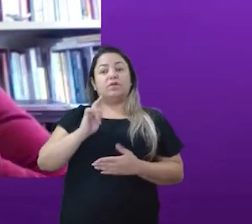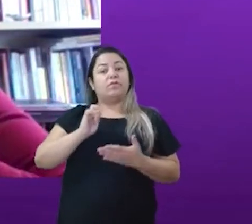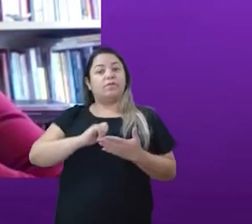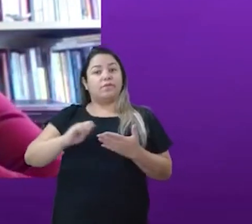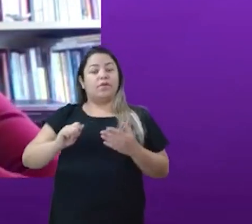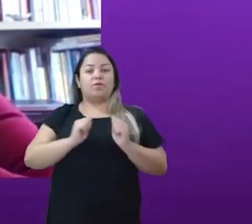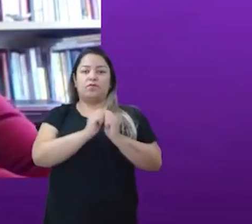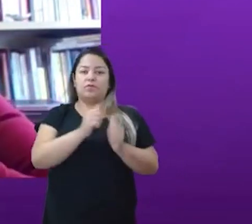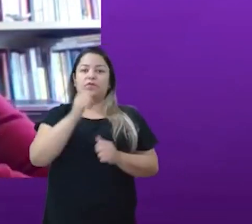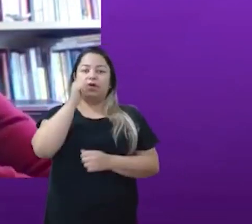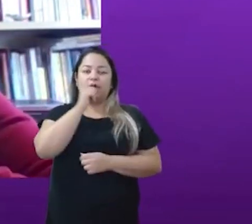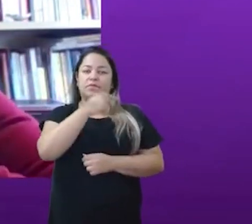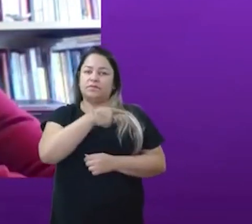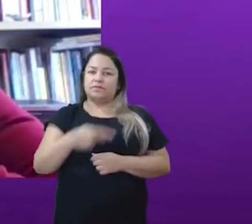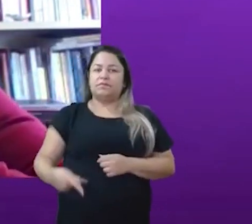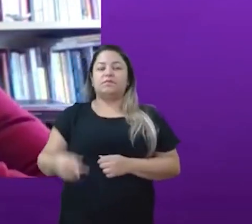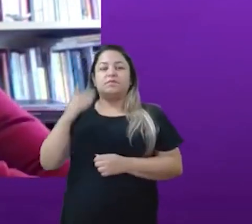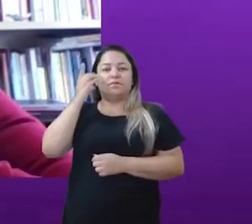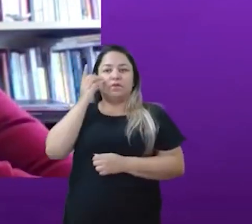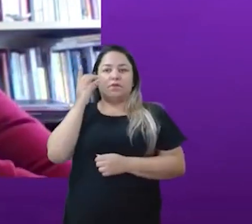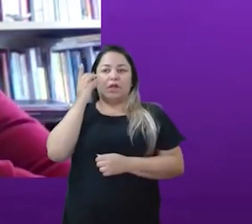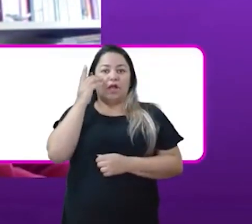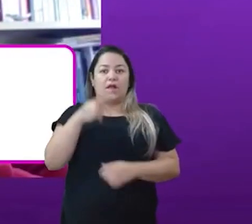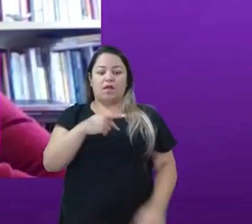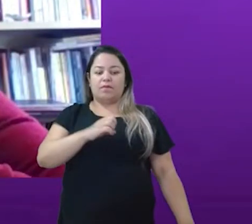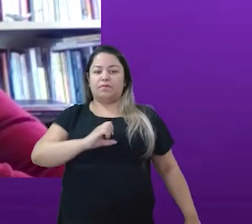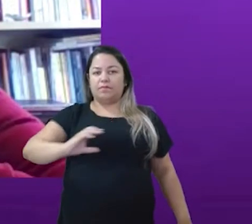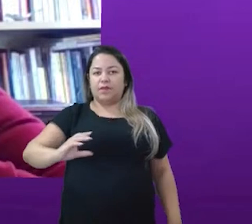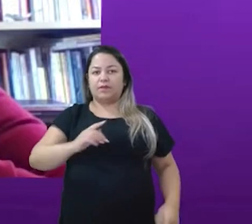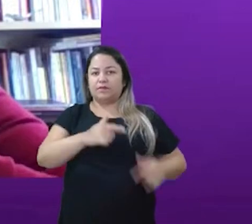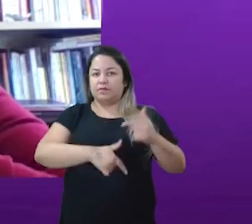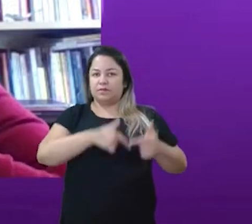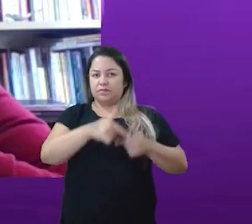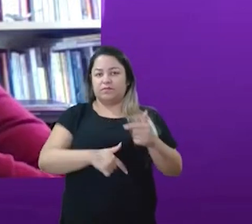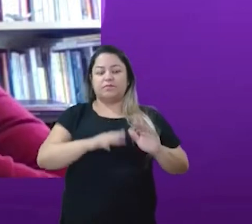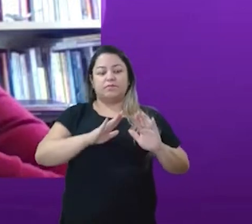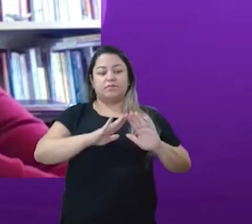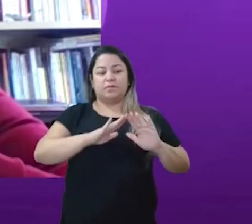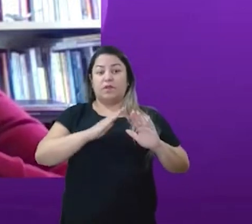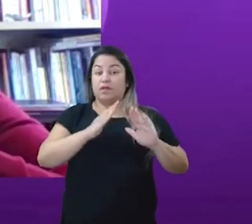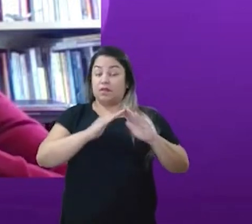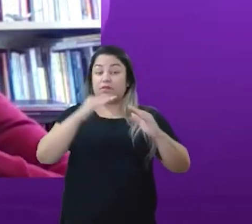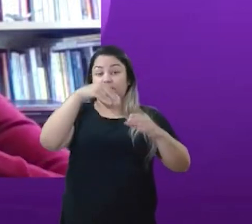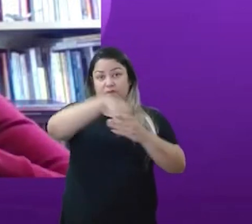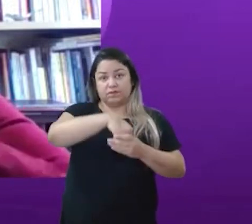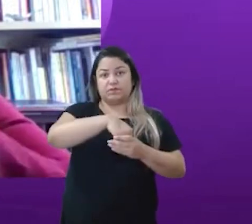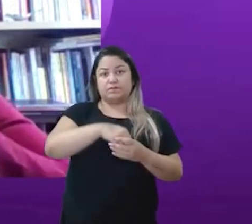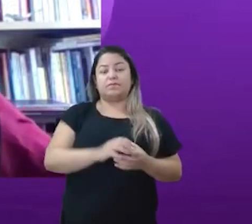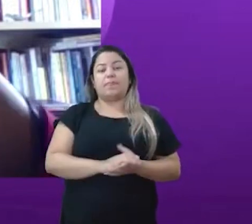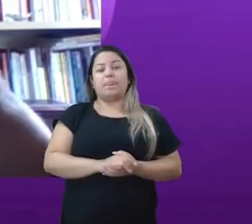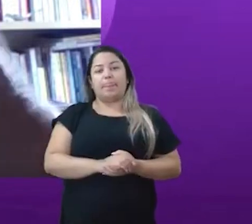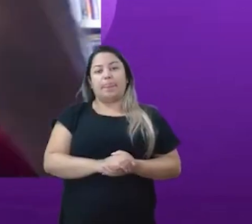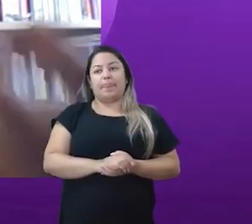a presidenta Dilma Rousseff, a PEC das trabalhadoras domésticas, que